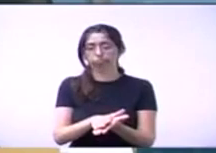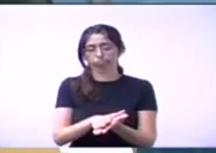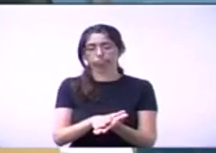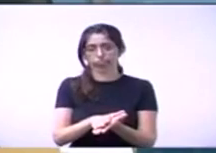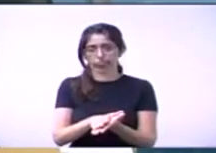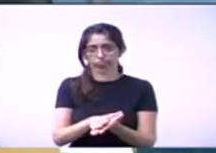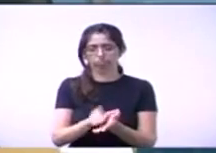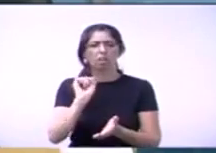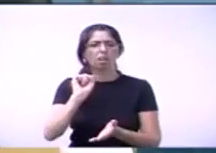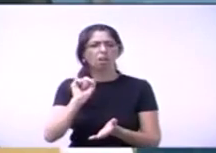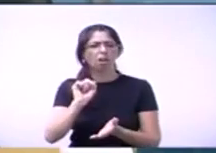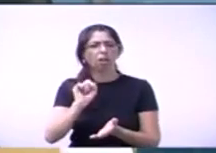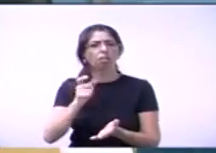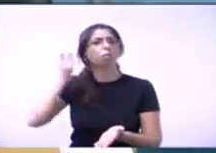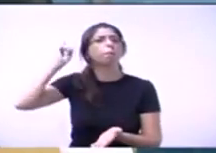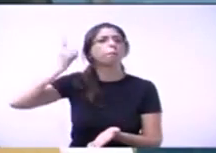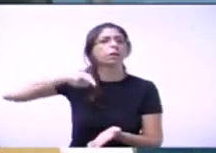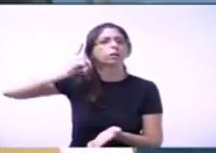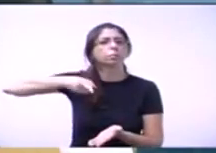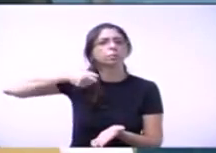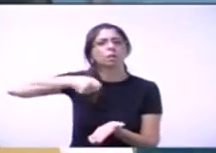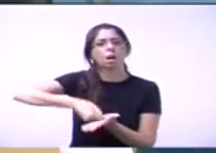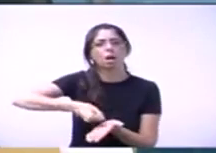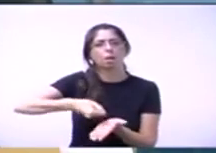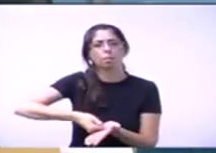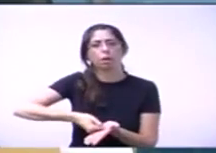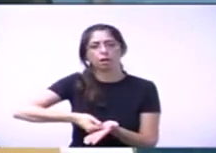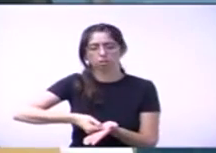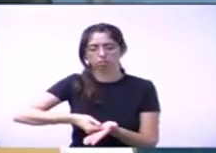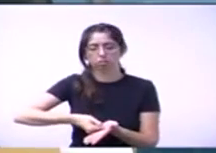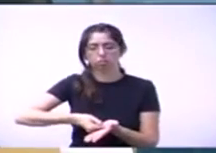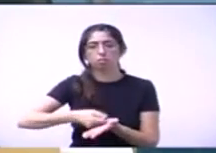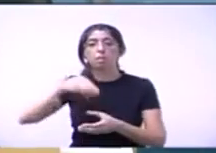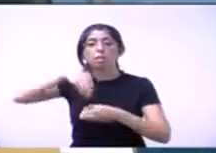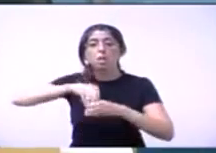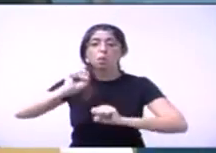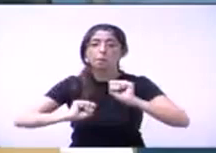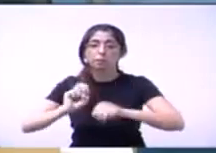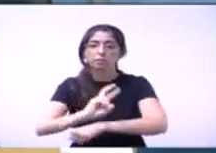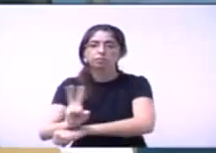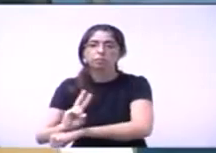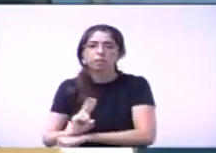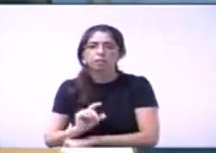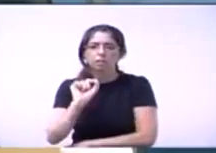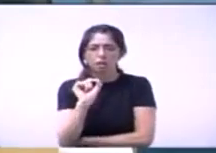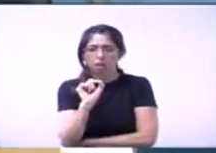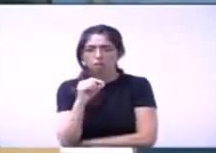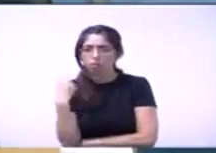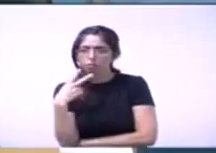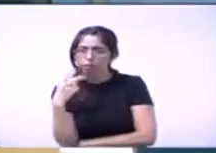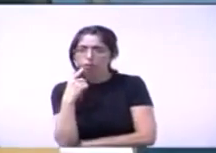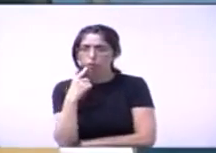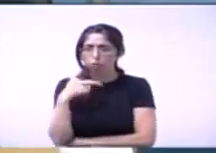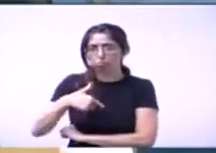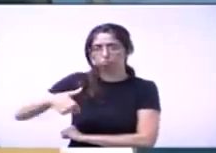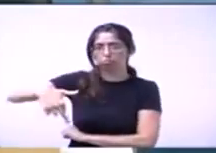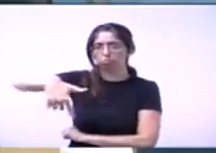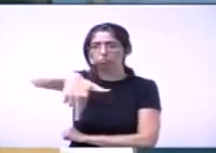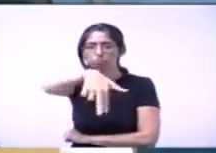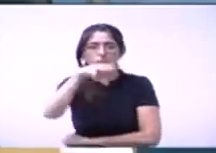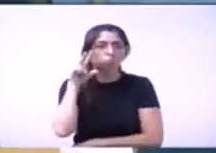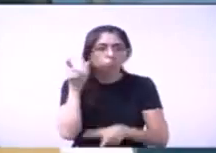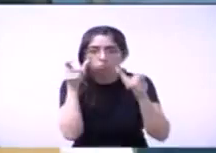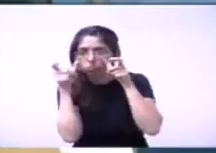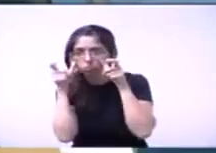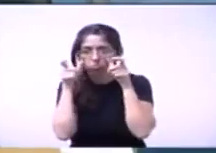multa? Quem é que vai fazer a fiscalização lá dentro da empresa? O vereador vai pegar e vai lá dentro